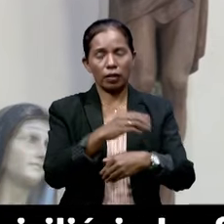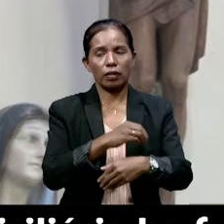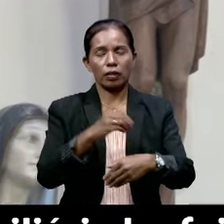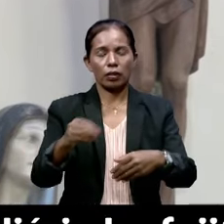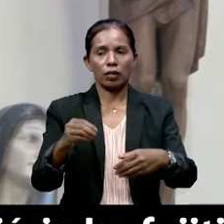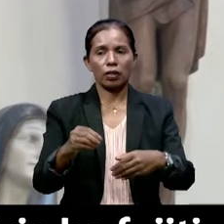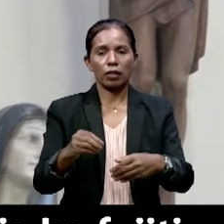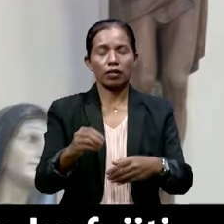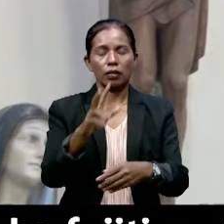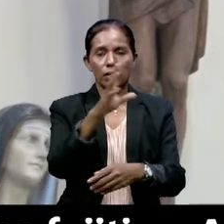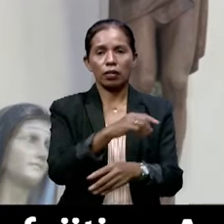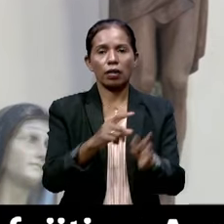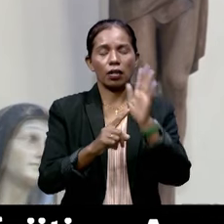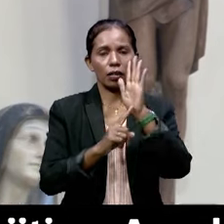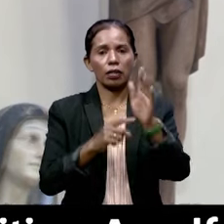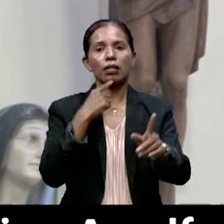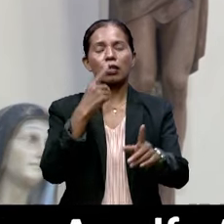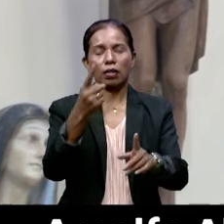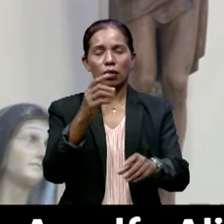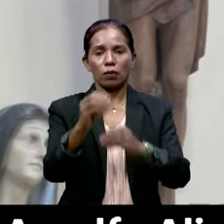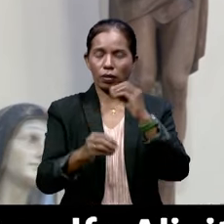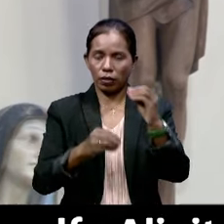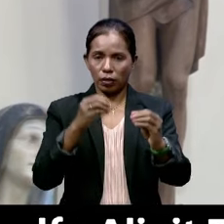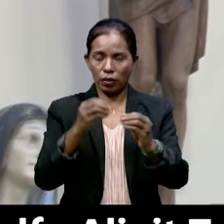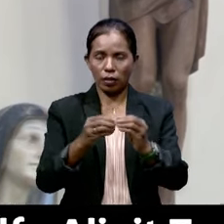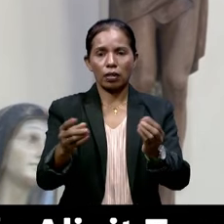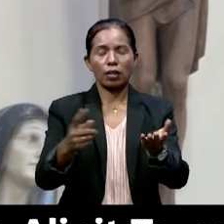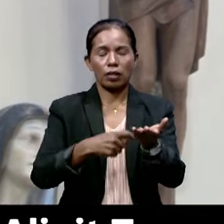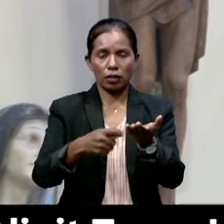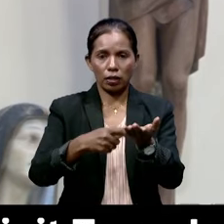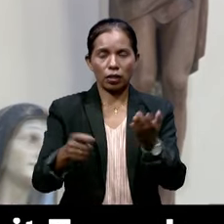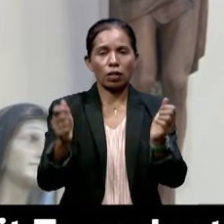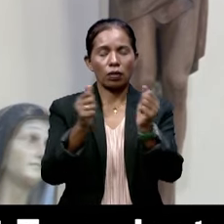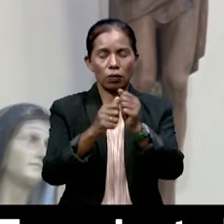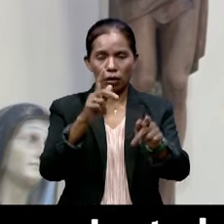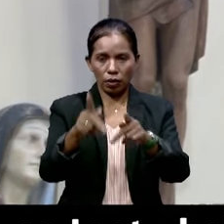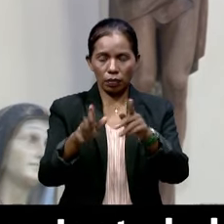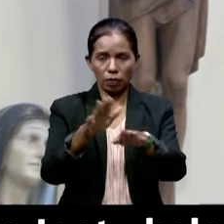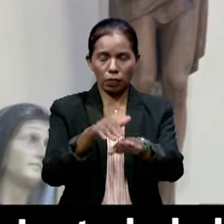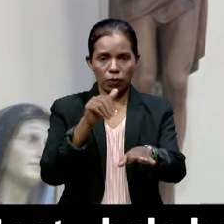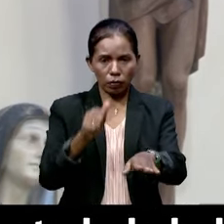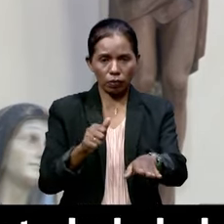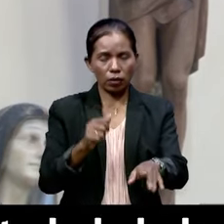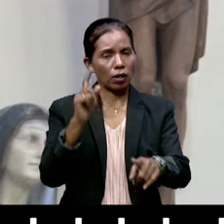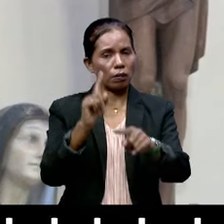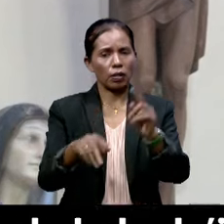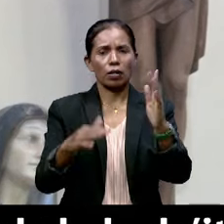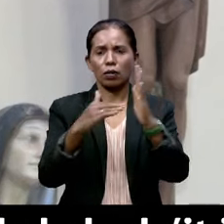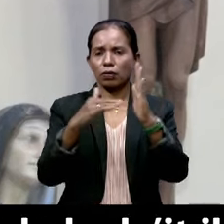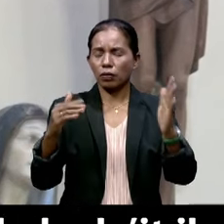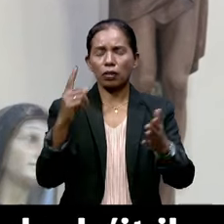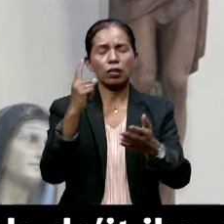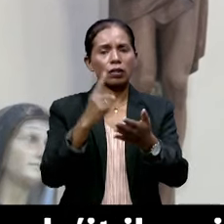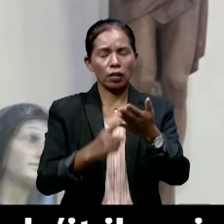Romano Guardini, repete con a técnica, técnica no Emma convida ona a tu labela contra bebê que saída ma